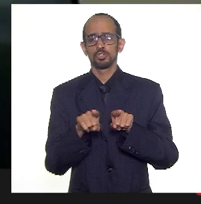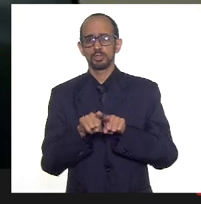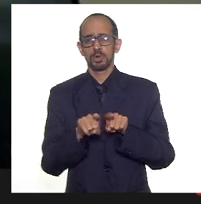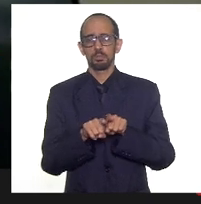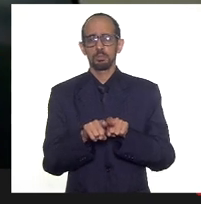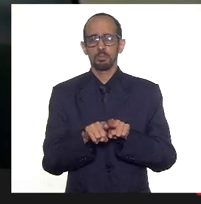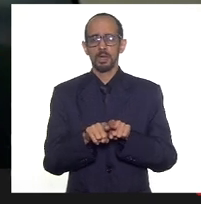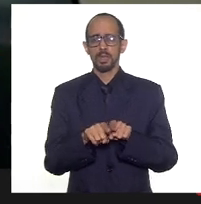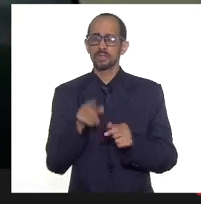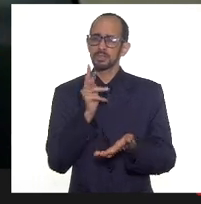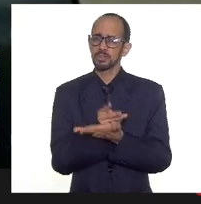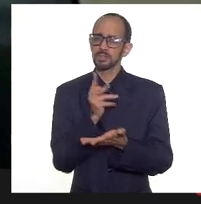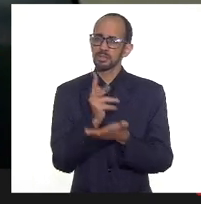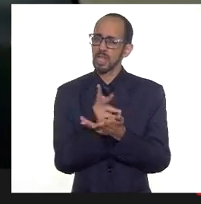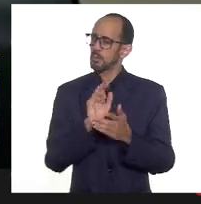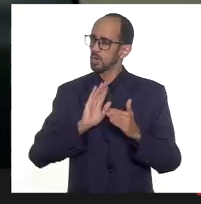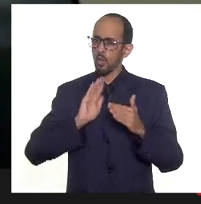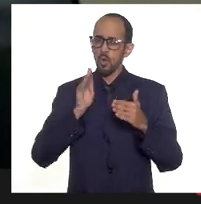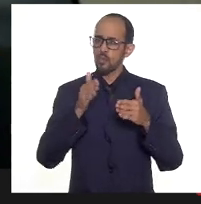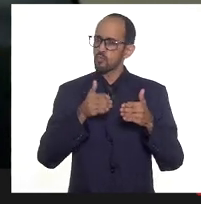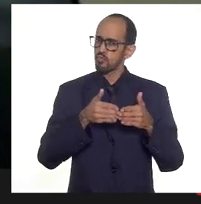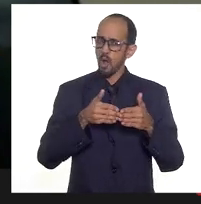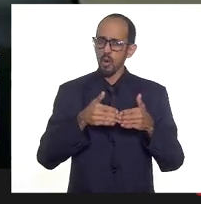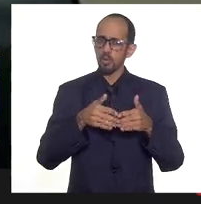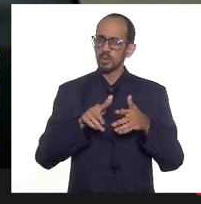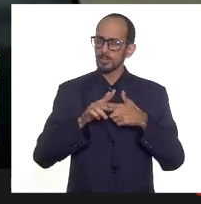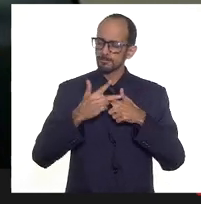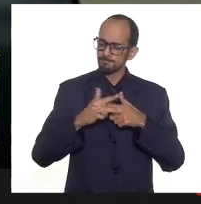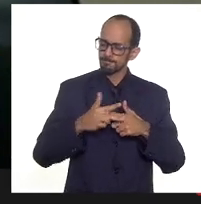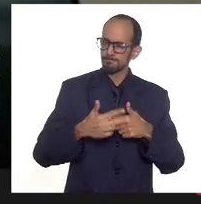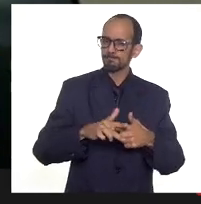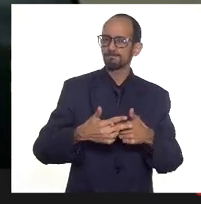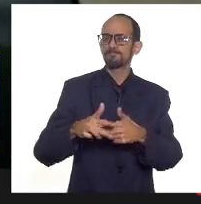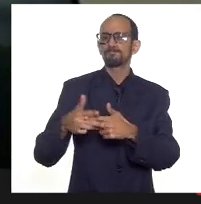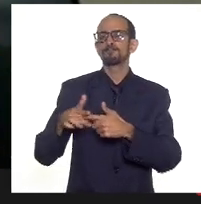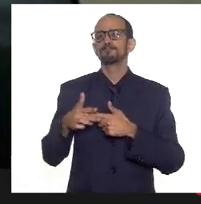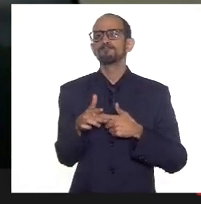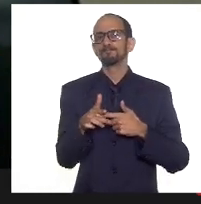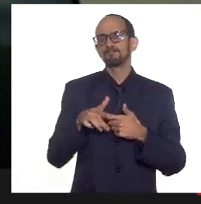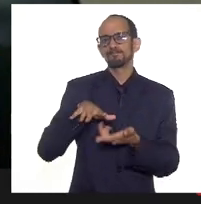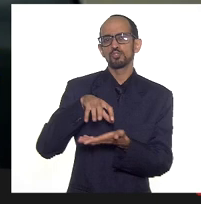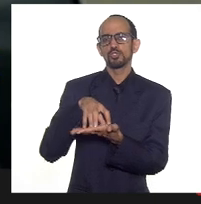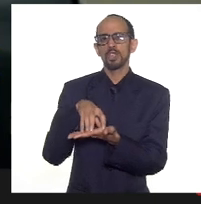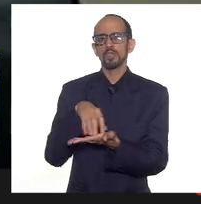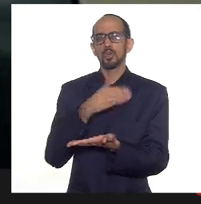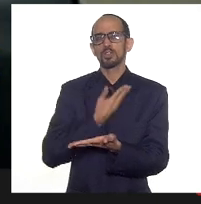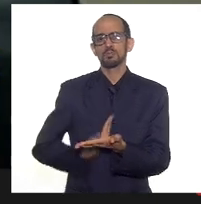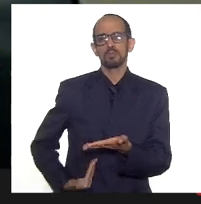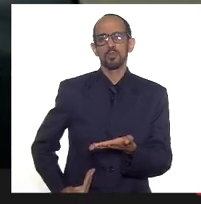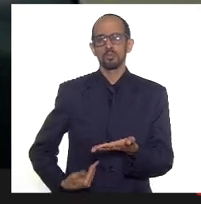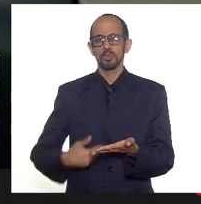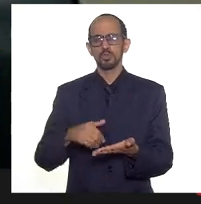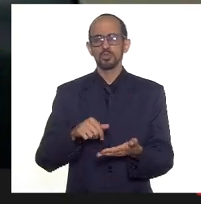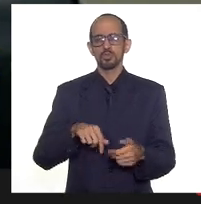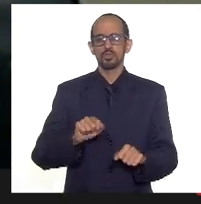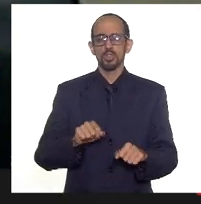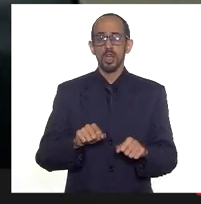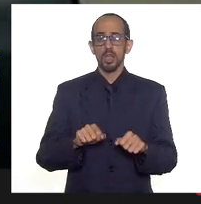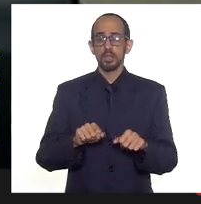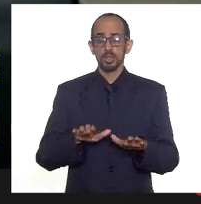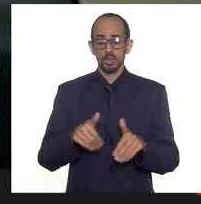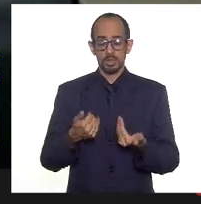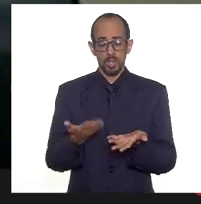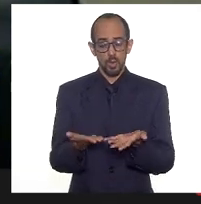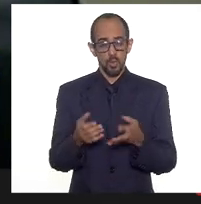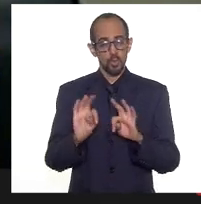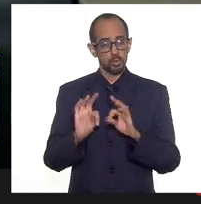a necessidade do aperfeiçoamento das instituições públicas. Feitas essas brevíssimas considerações, eu